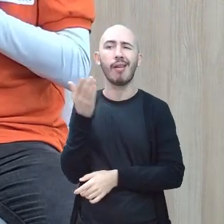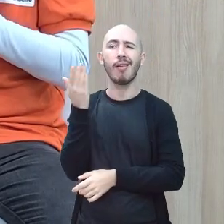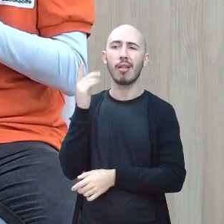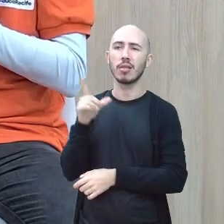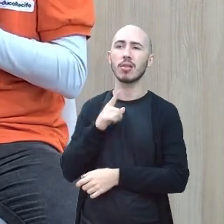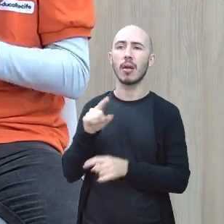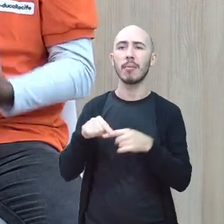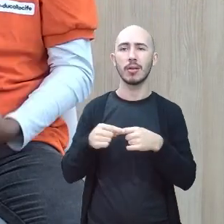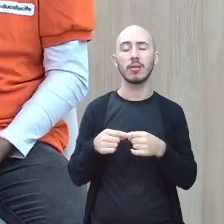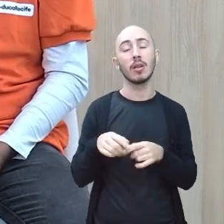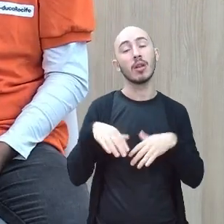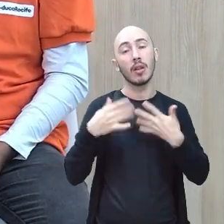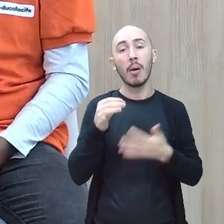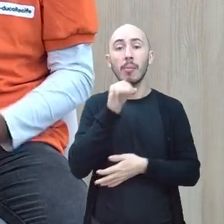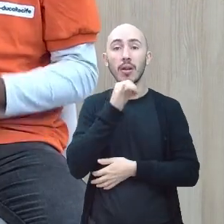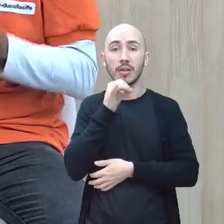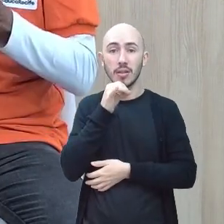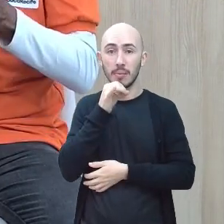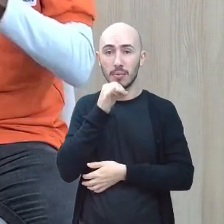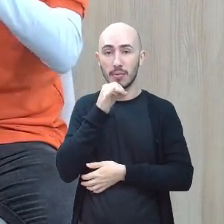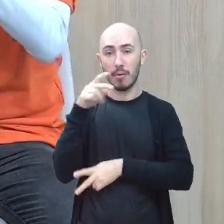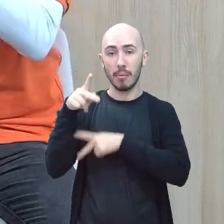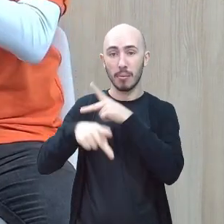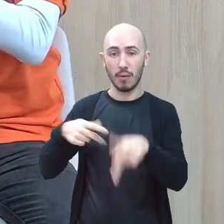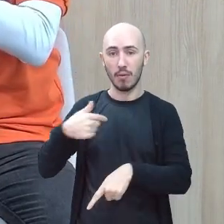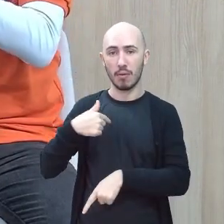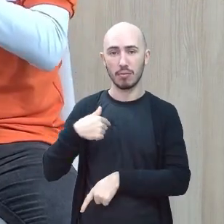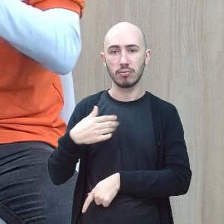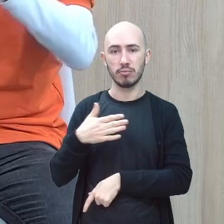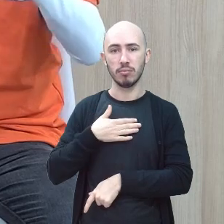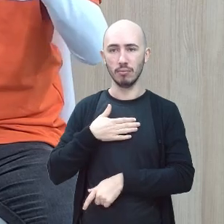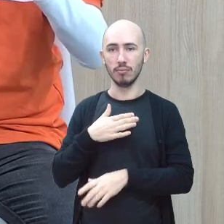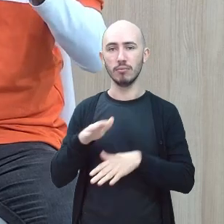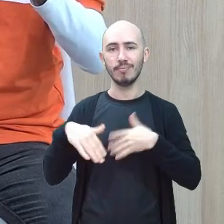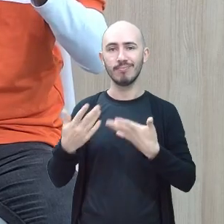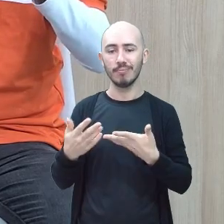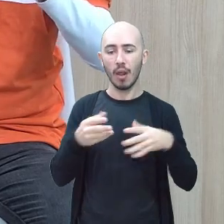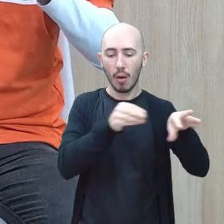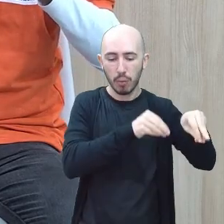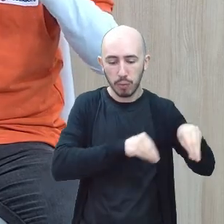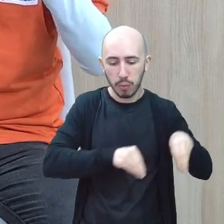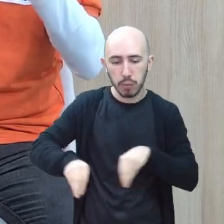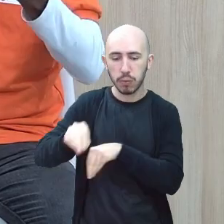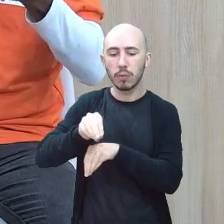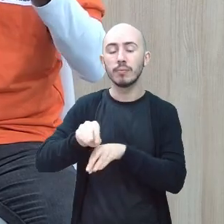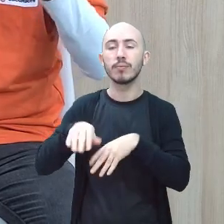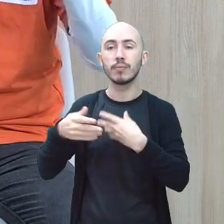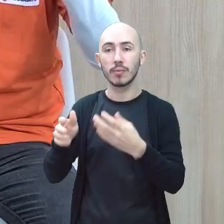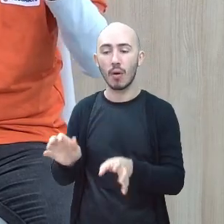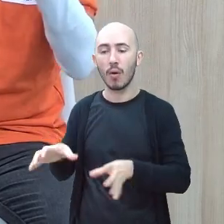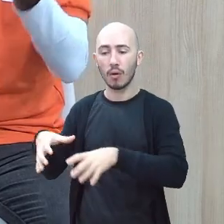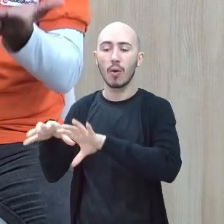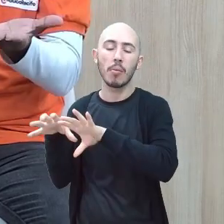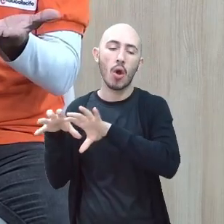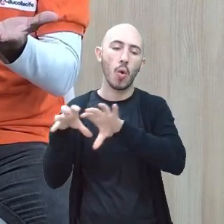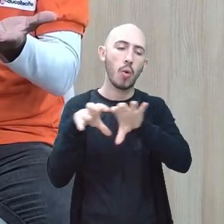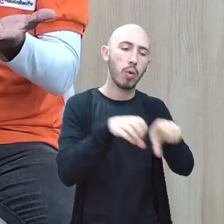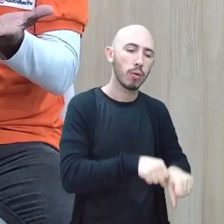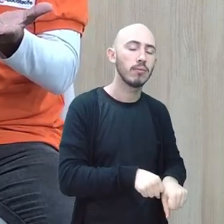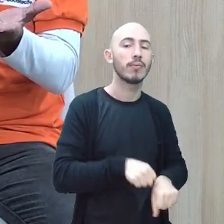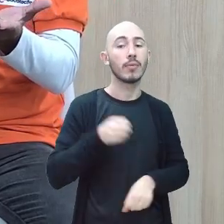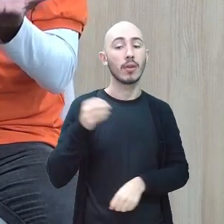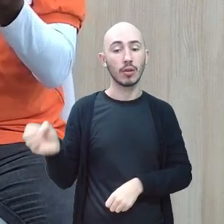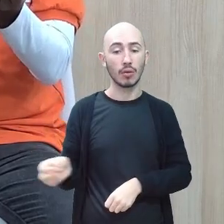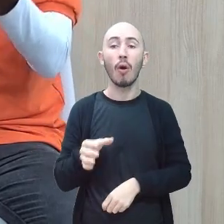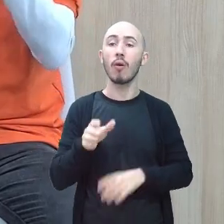exemplo da minha etnia lá. Eles foram deslocados e lá os poceiros tomaram conta dessa nova terra que eles foram